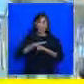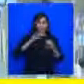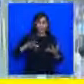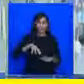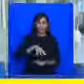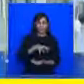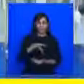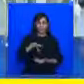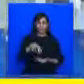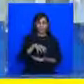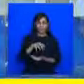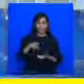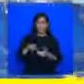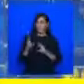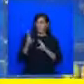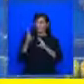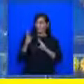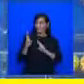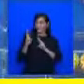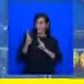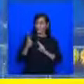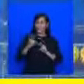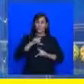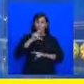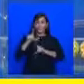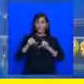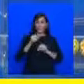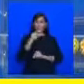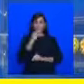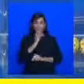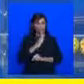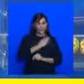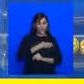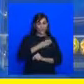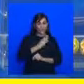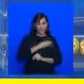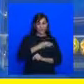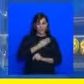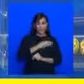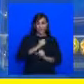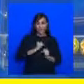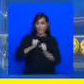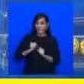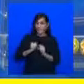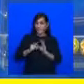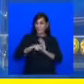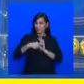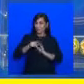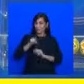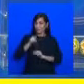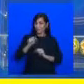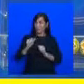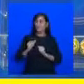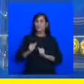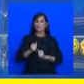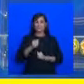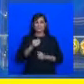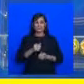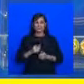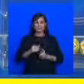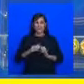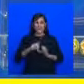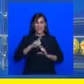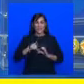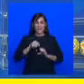Globo girando, estamos aqui na expectativa do sorteio do time do coração. Pode ser o seu time. Vem chegando,